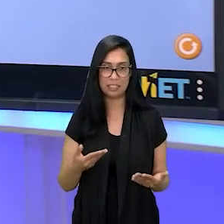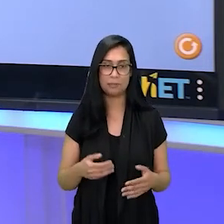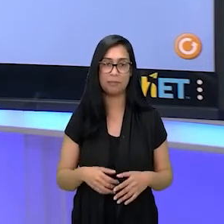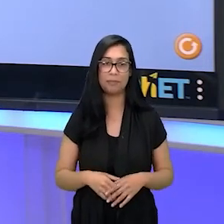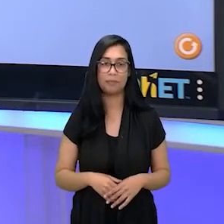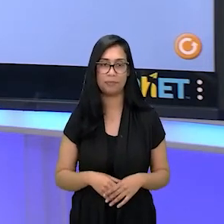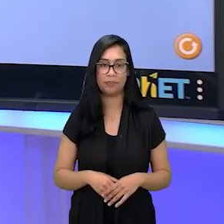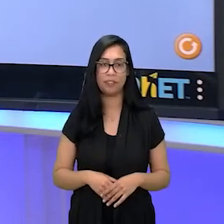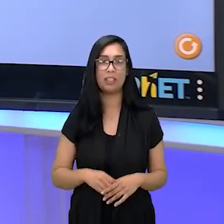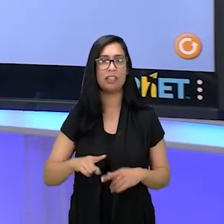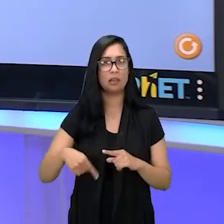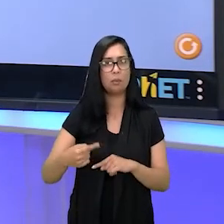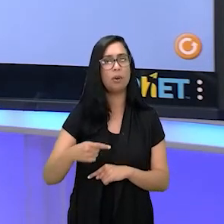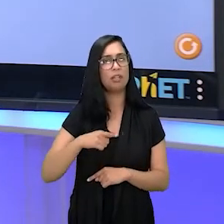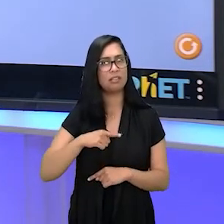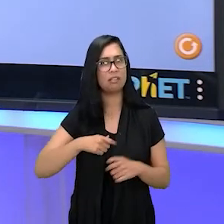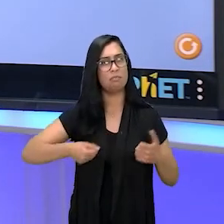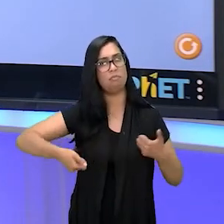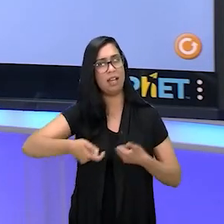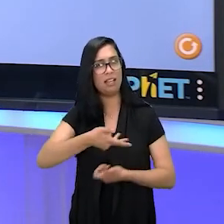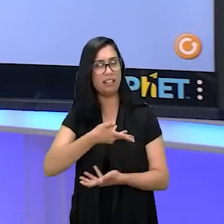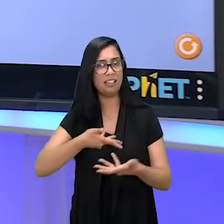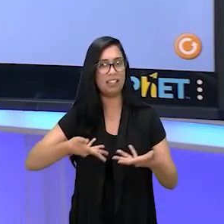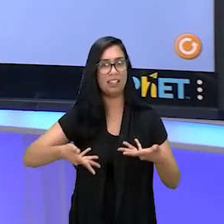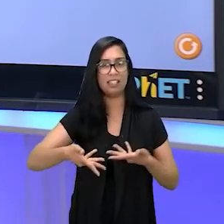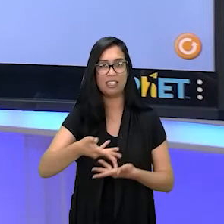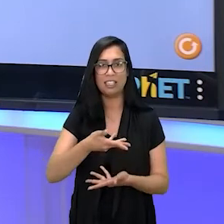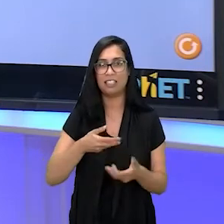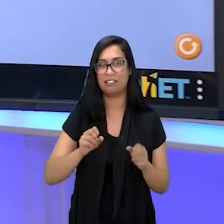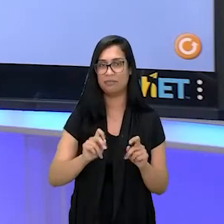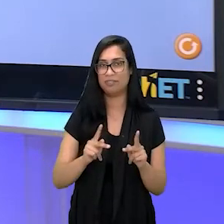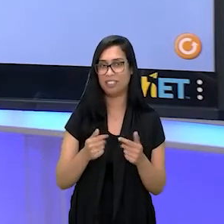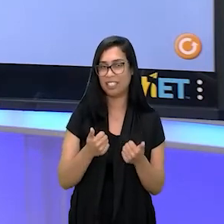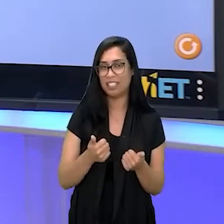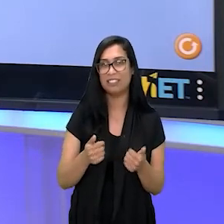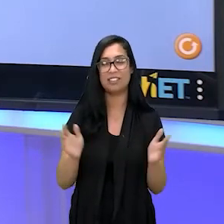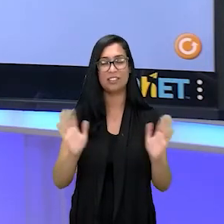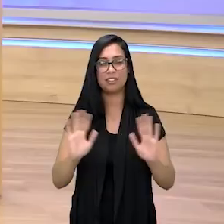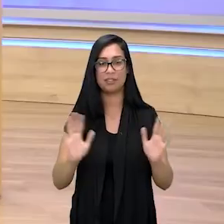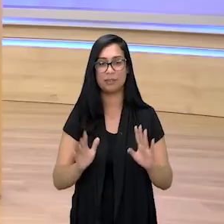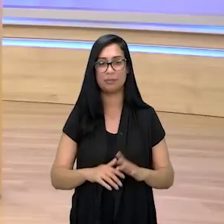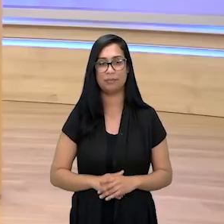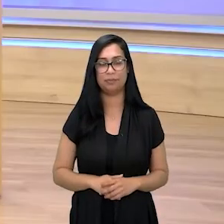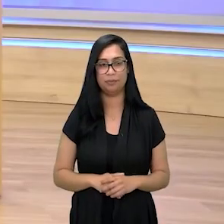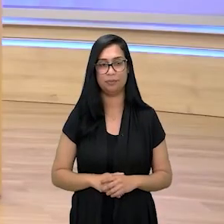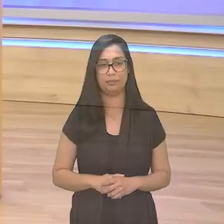fazerem interação usando esse simulador e fazendo alguns testes. Até a próxima, pessoal.